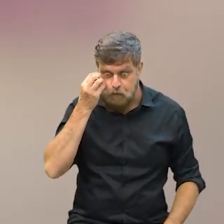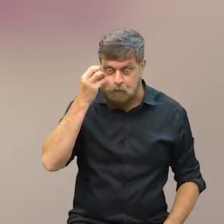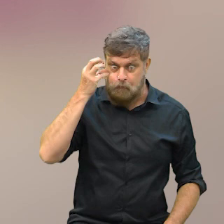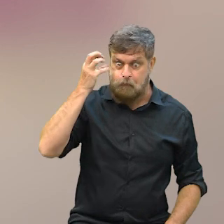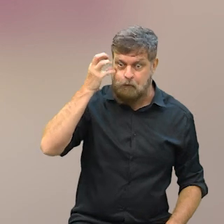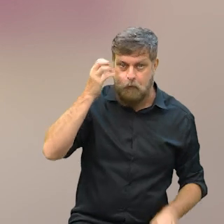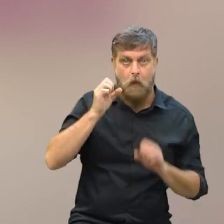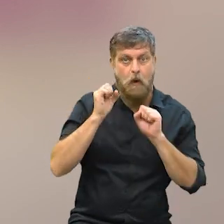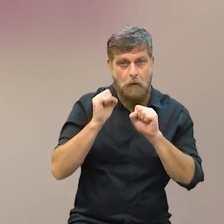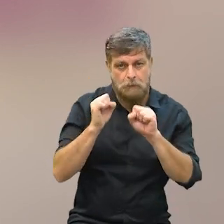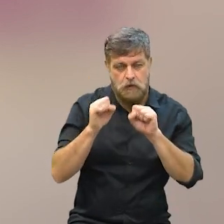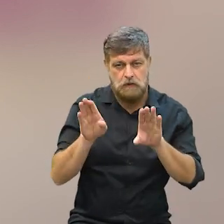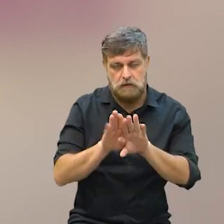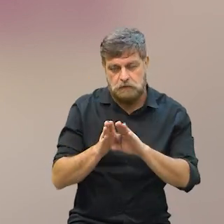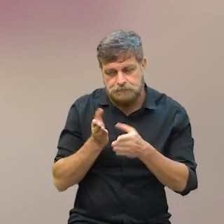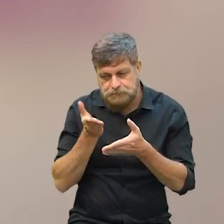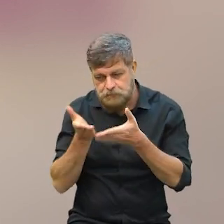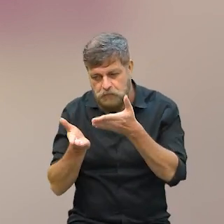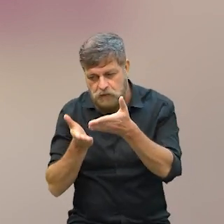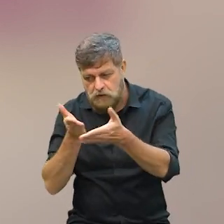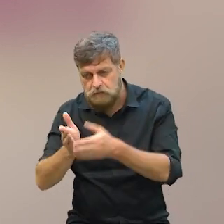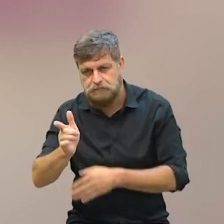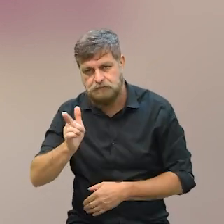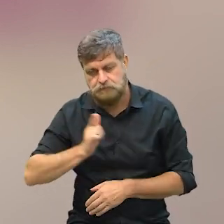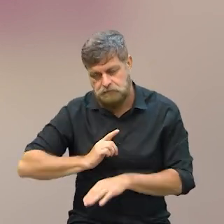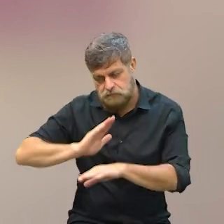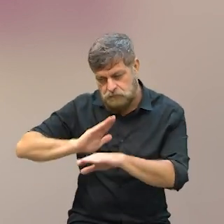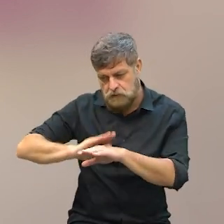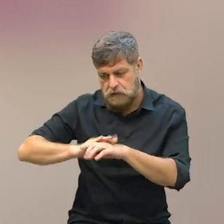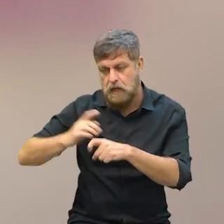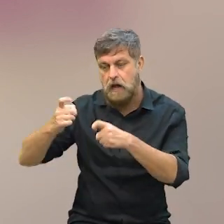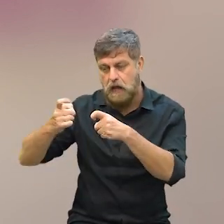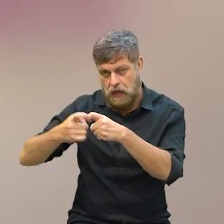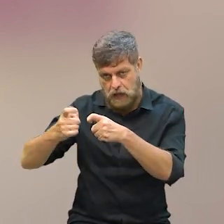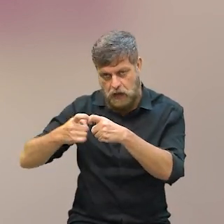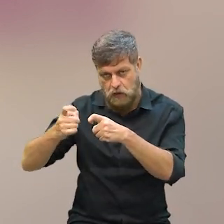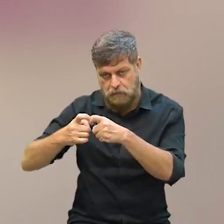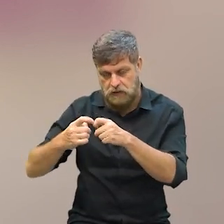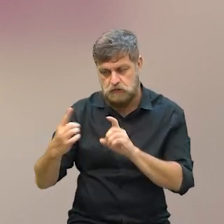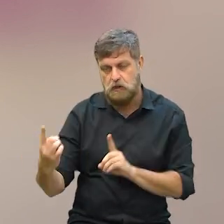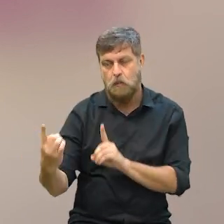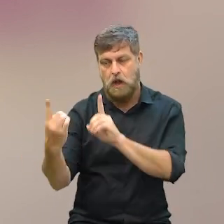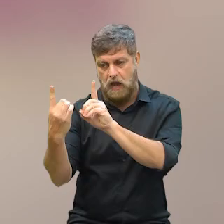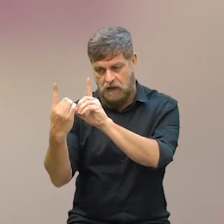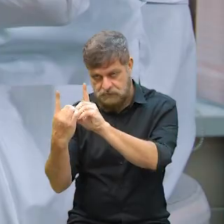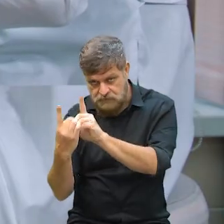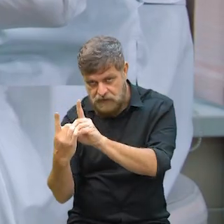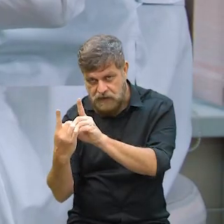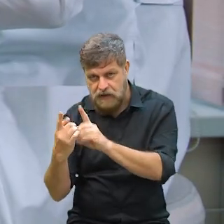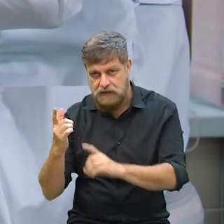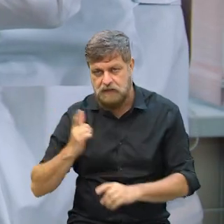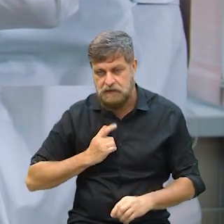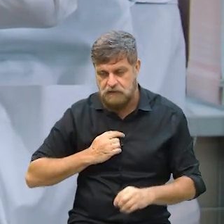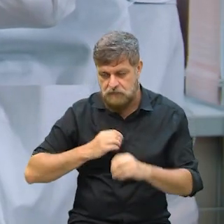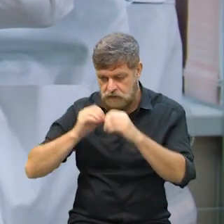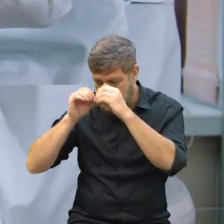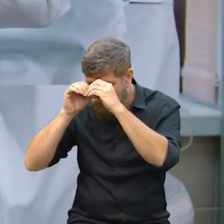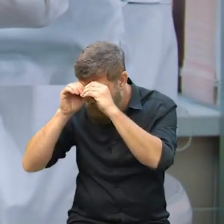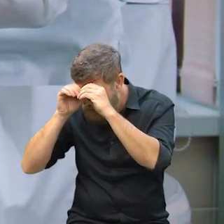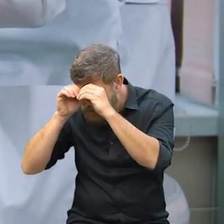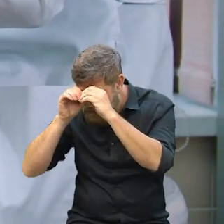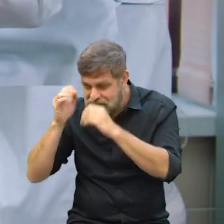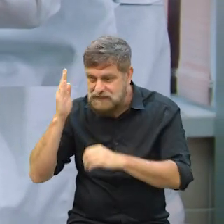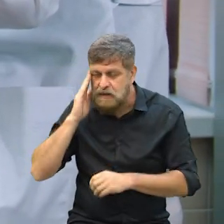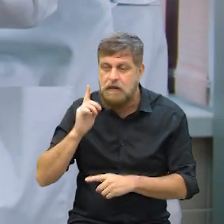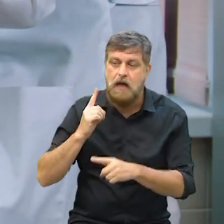grande, bastante grande. Esse tratamento tem que ser feito com o oftalmologista, vai ao consultório, ele vai orientar, vai ver